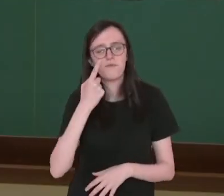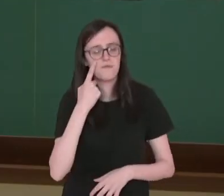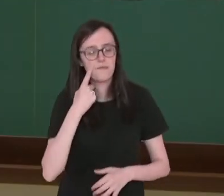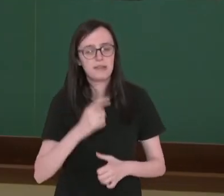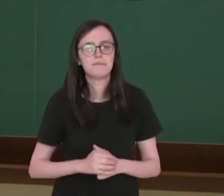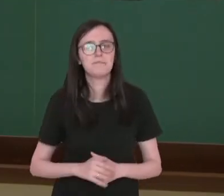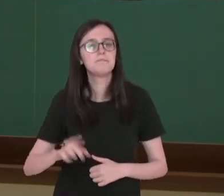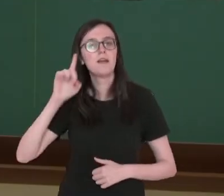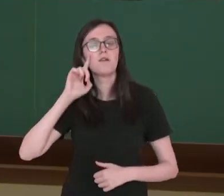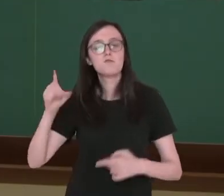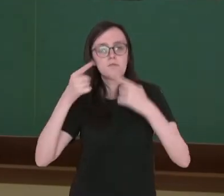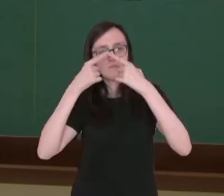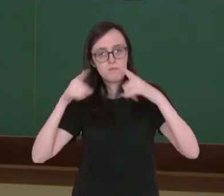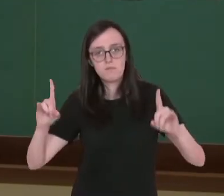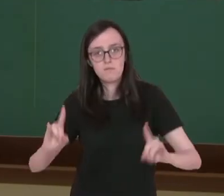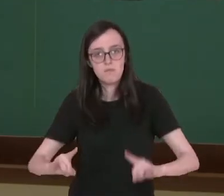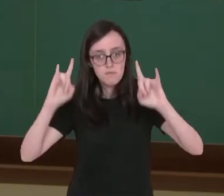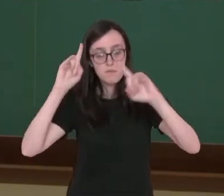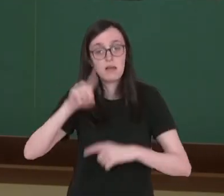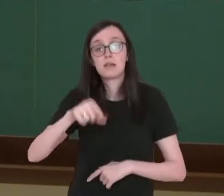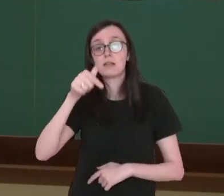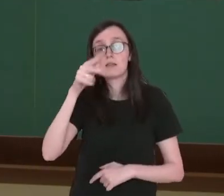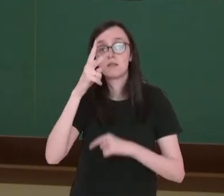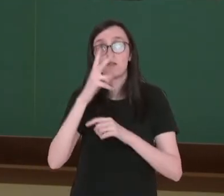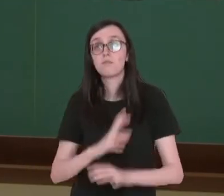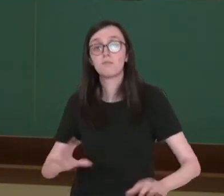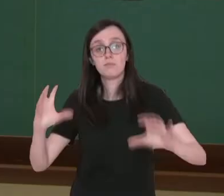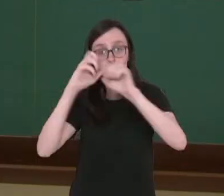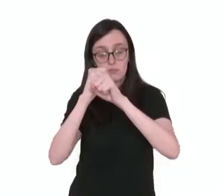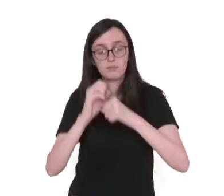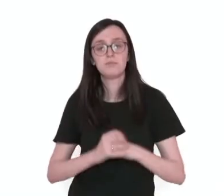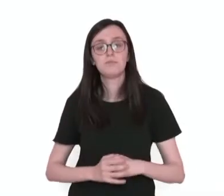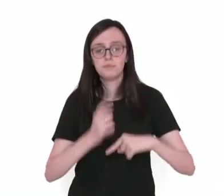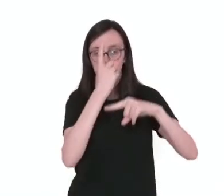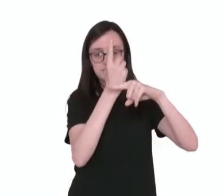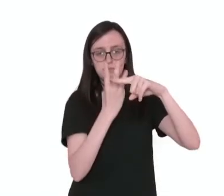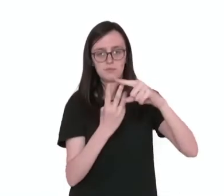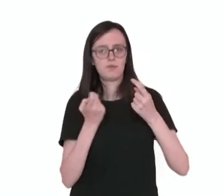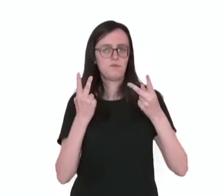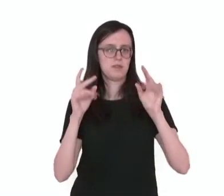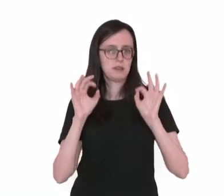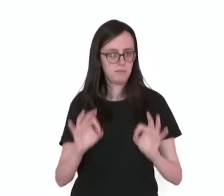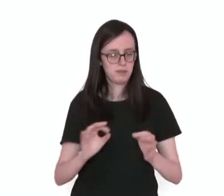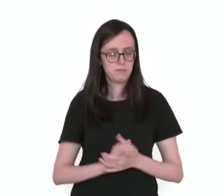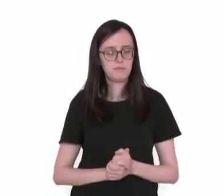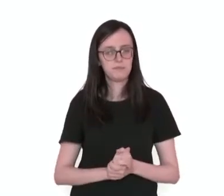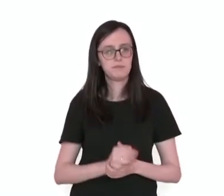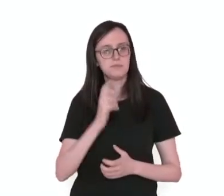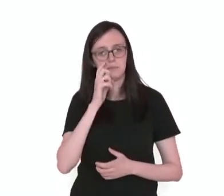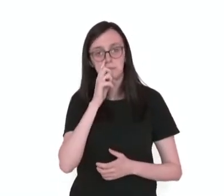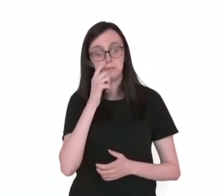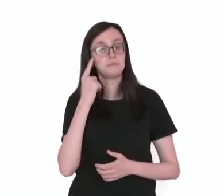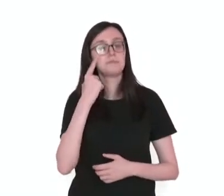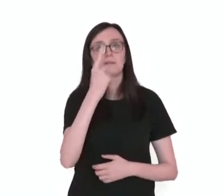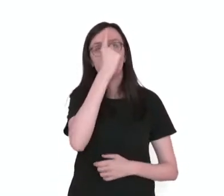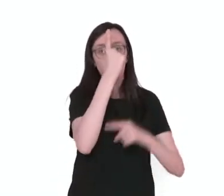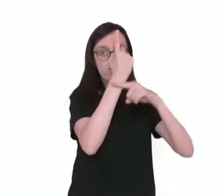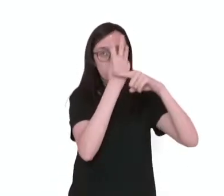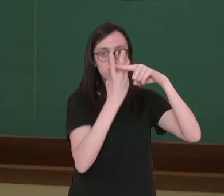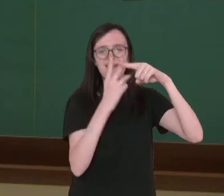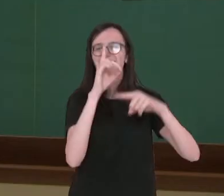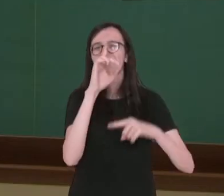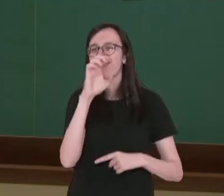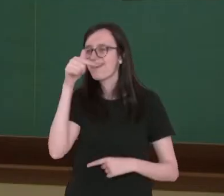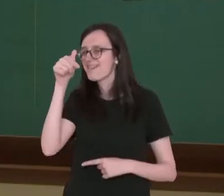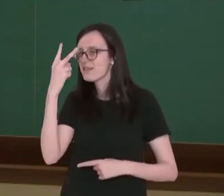no dia do lançamento, eram 72 apartamentos, 1/3 foram vendidos. Então lá, 1/3 de 72